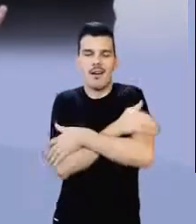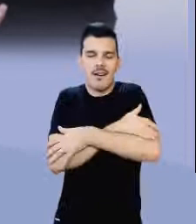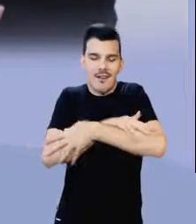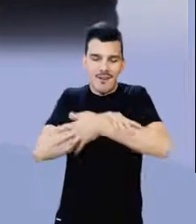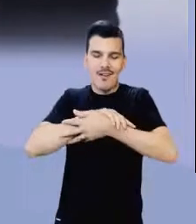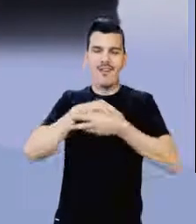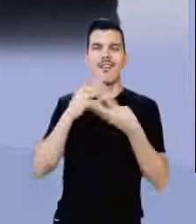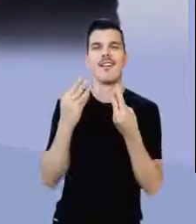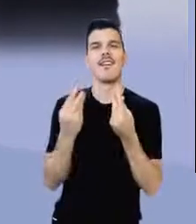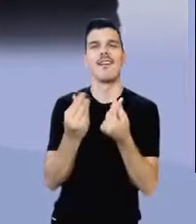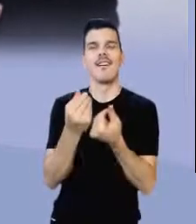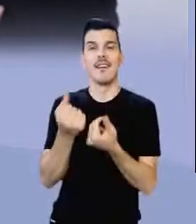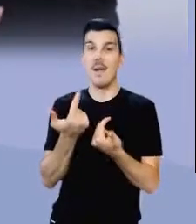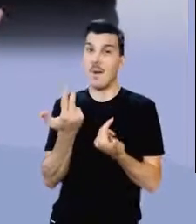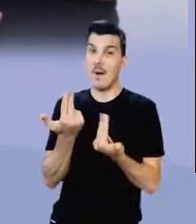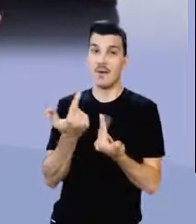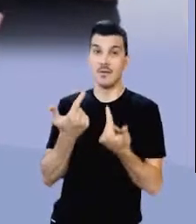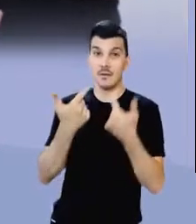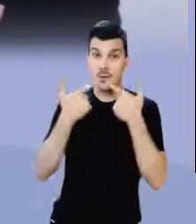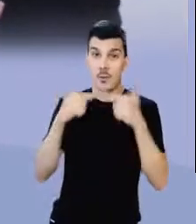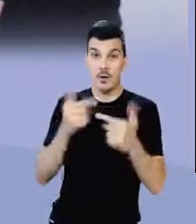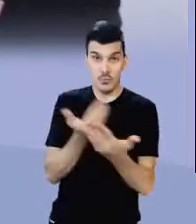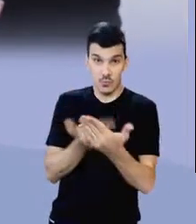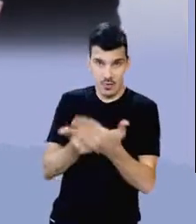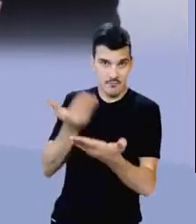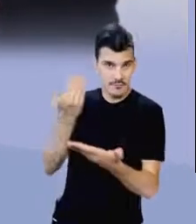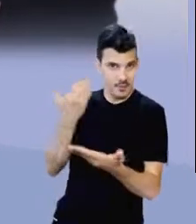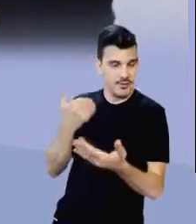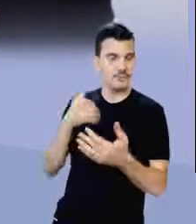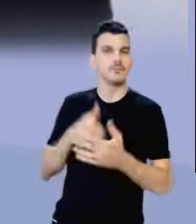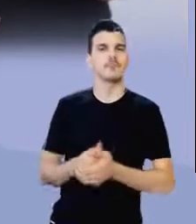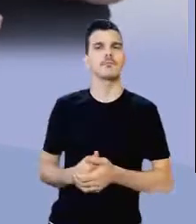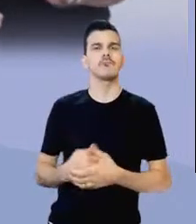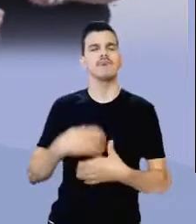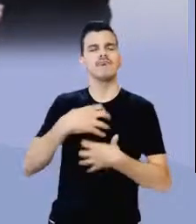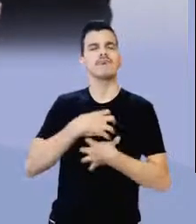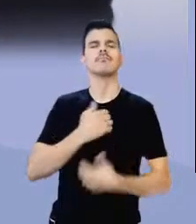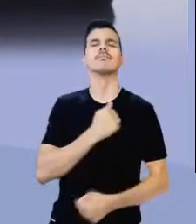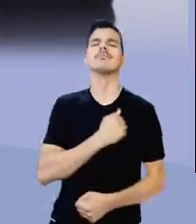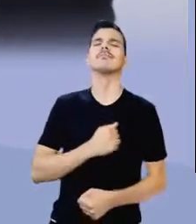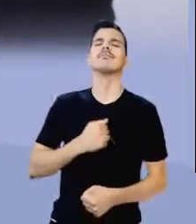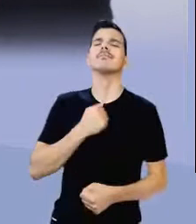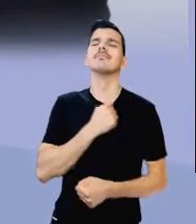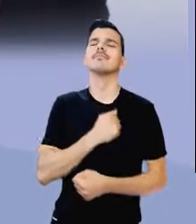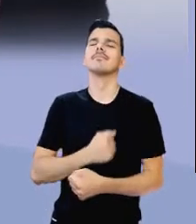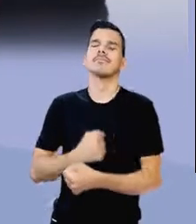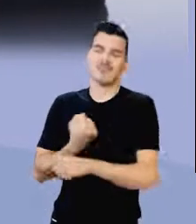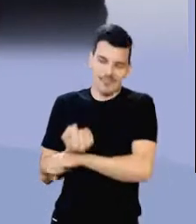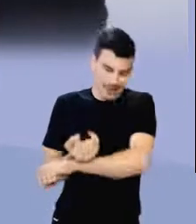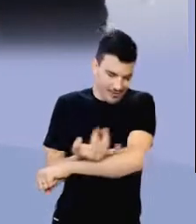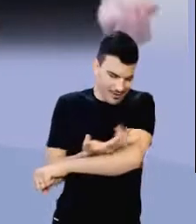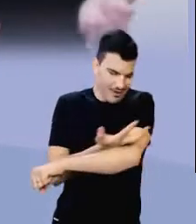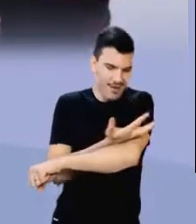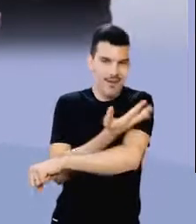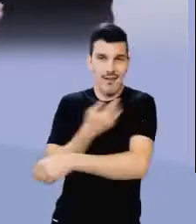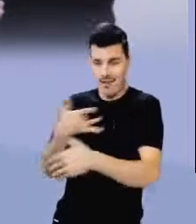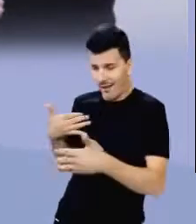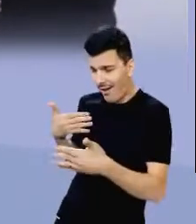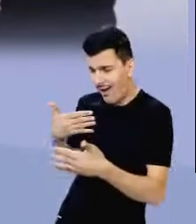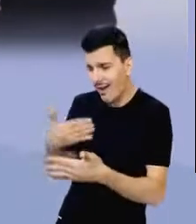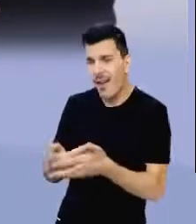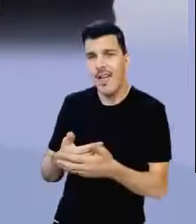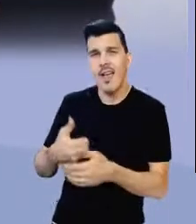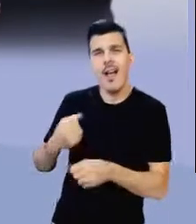mesma linguagem que nós estudamos no período simbolista. Sentimentos de saudade, melancolia, a passagem do